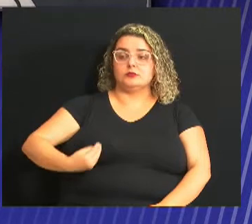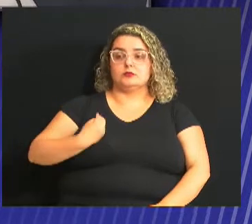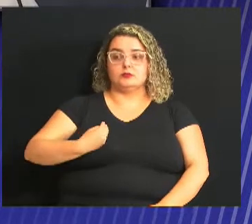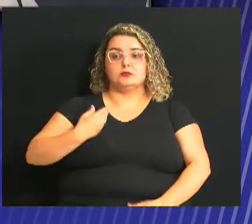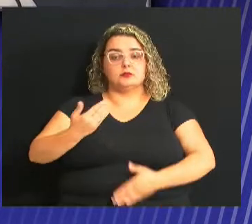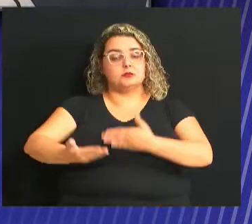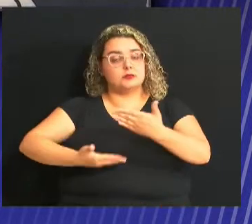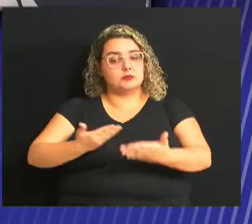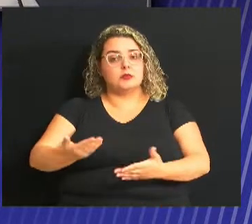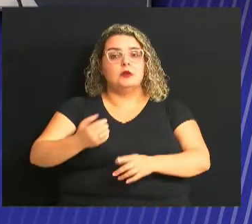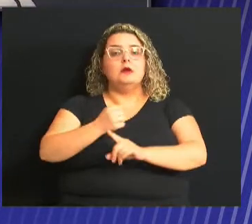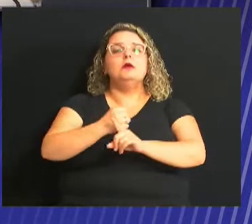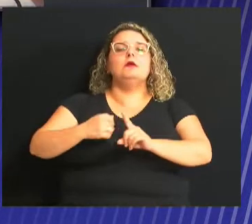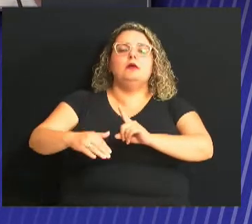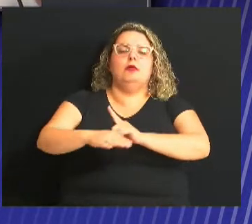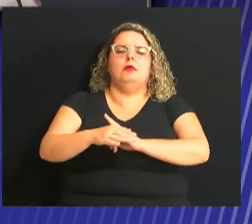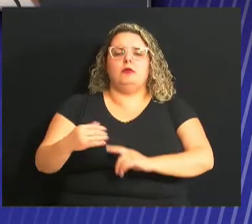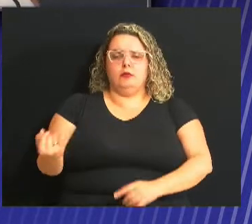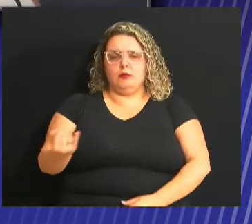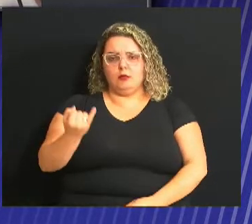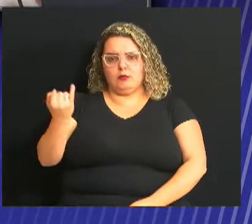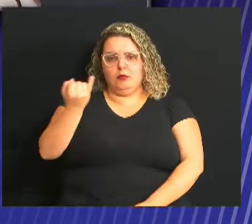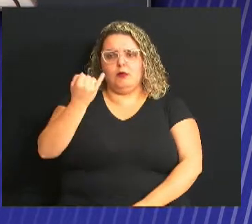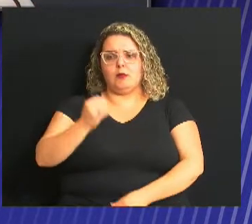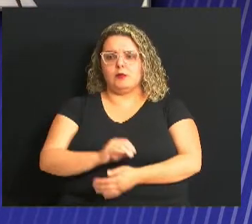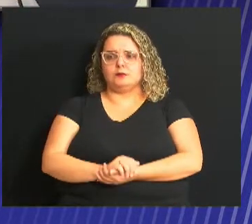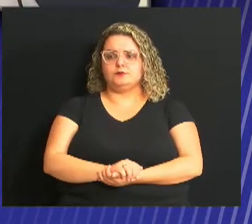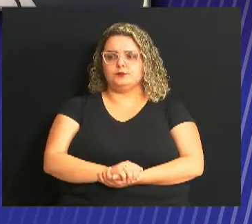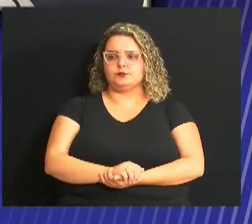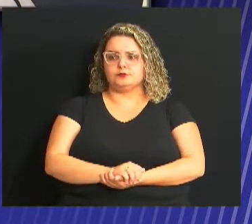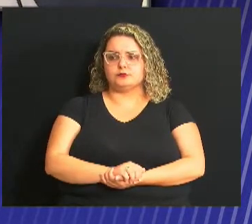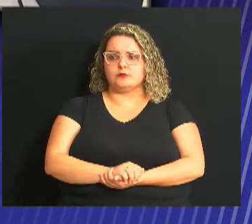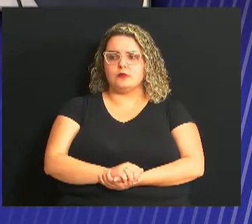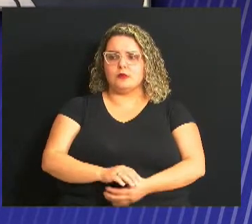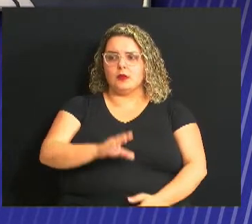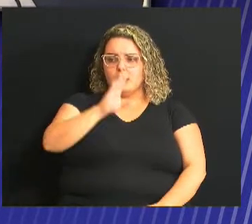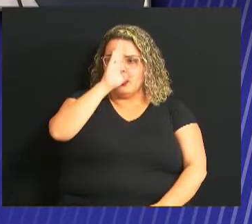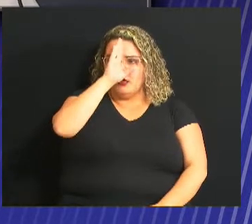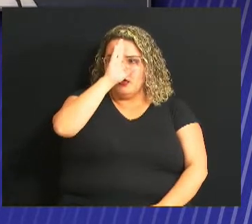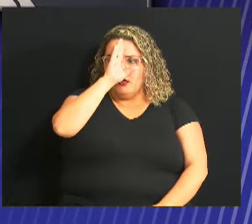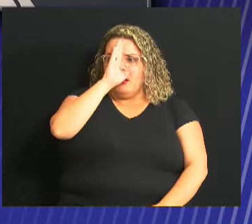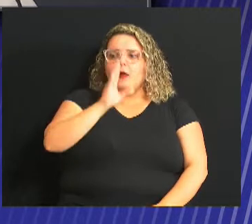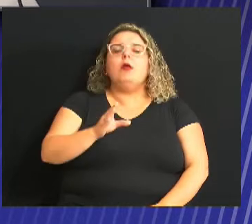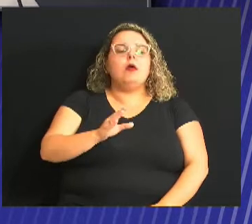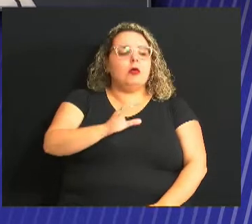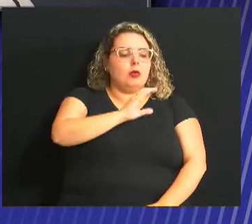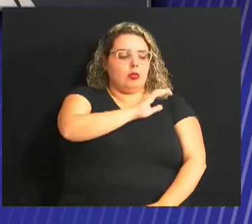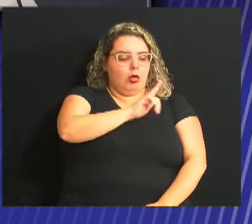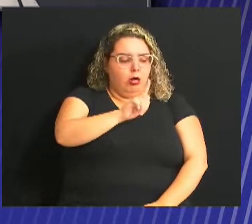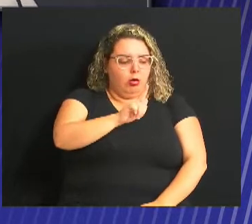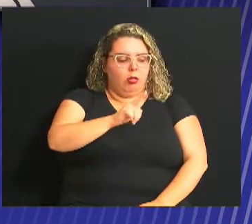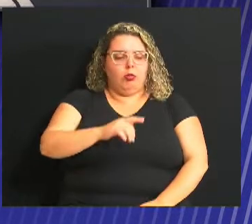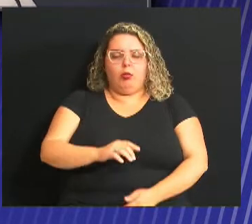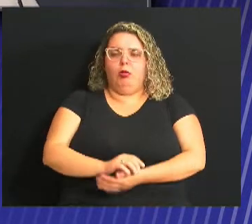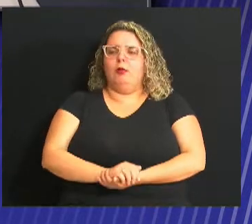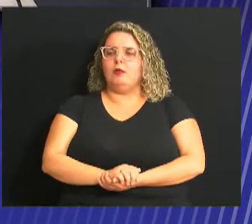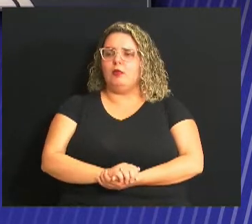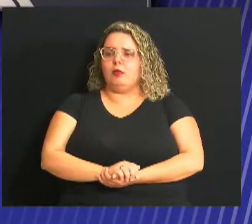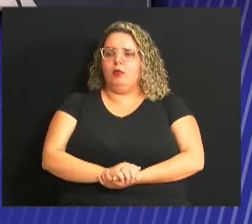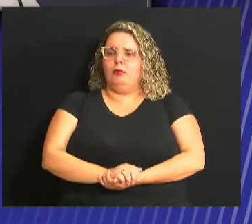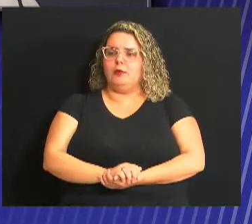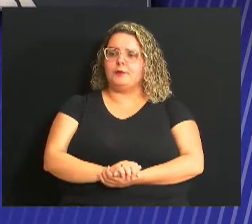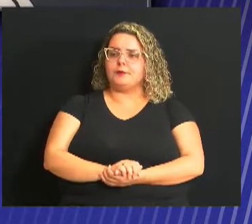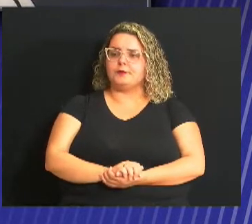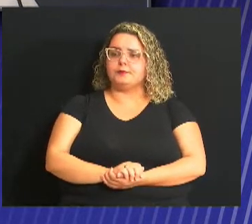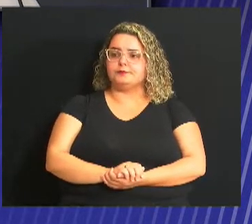serviços sociais, fundamental, né, ali, principalmente na região do Campo Grande, onde moro. Portanto,